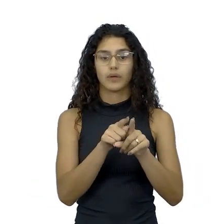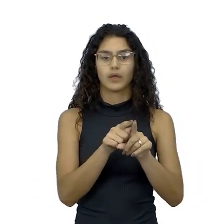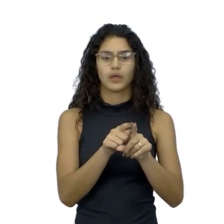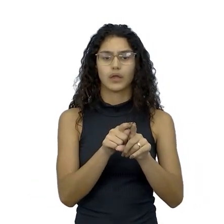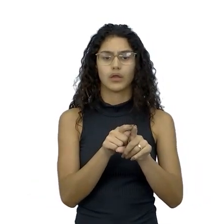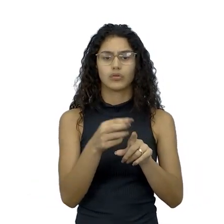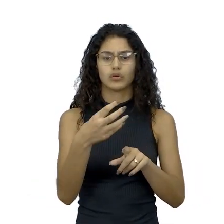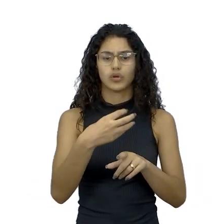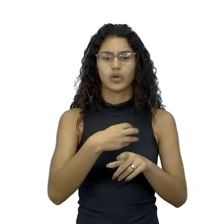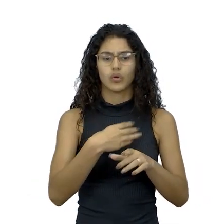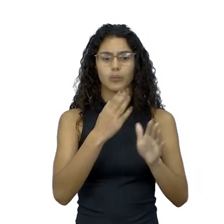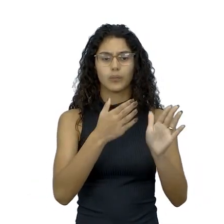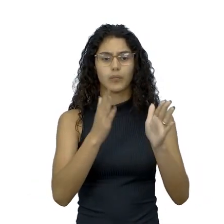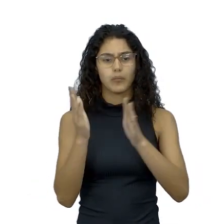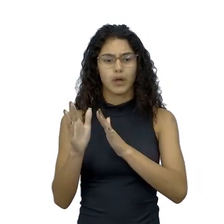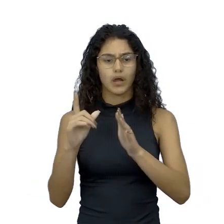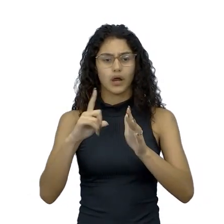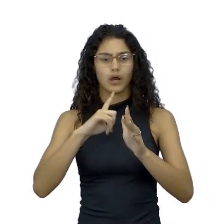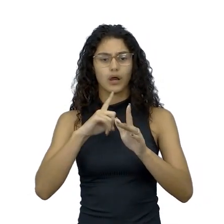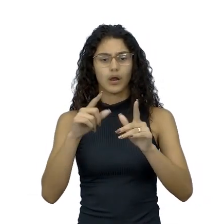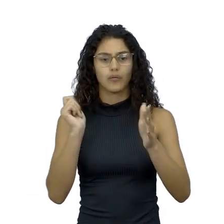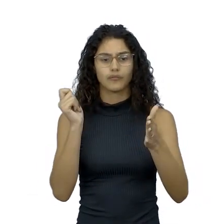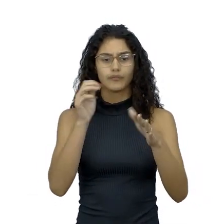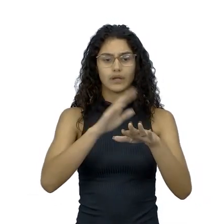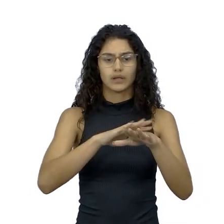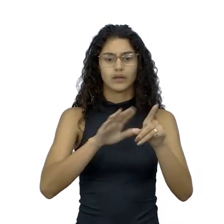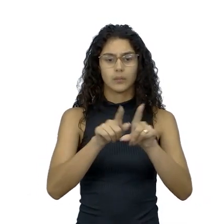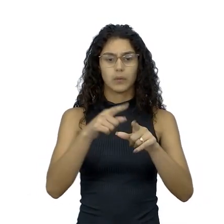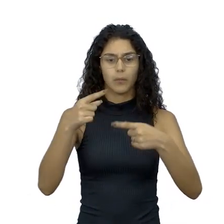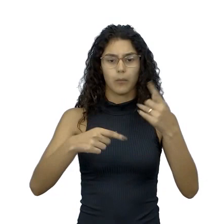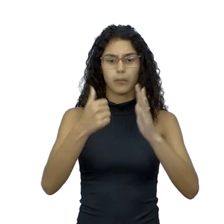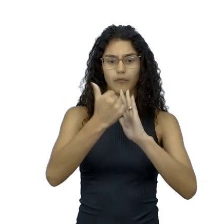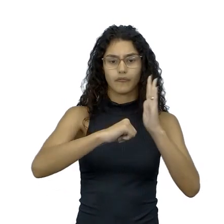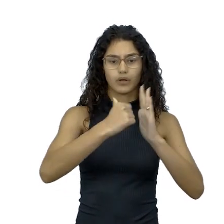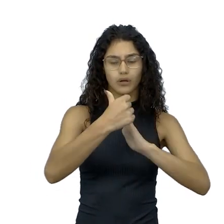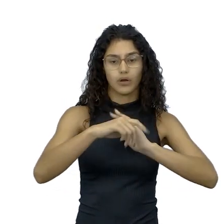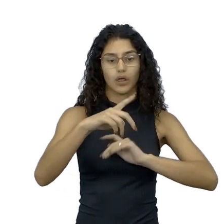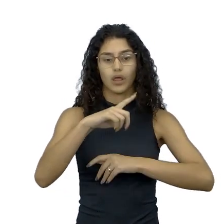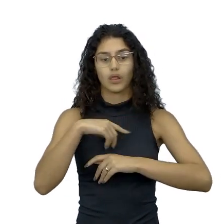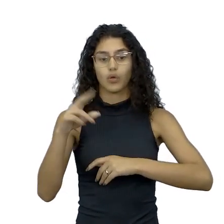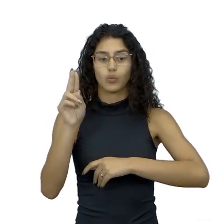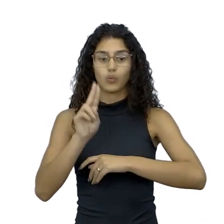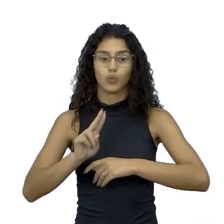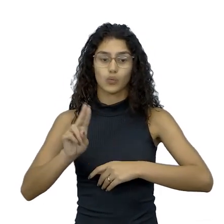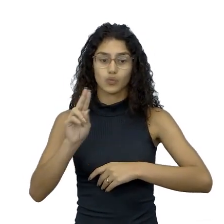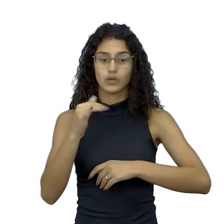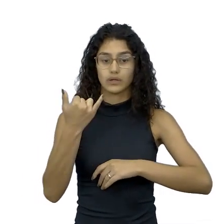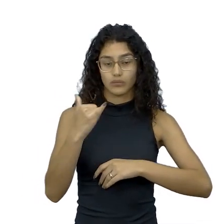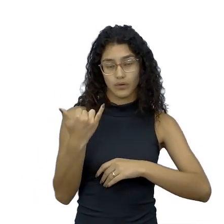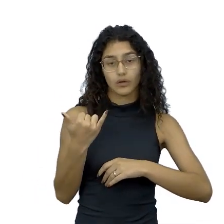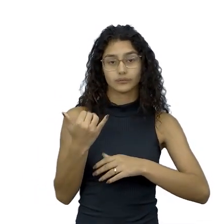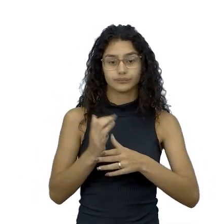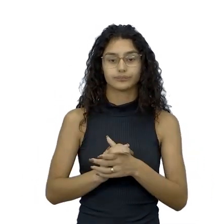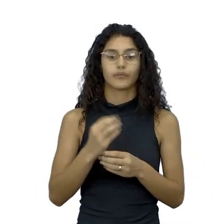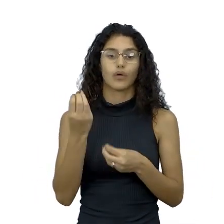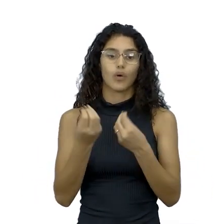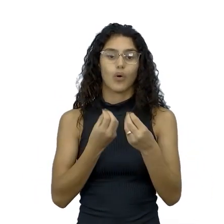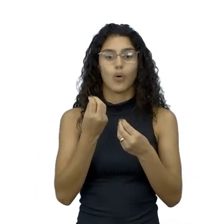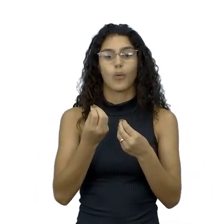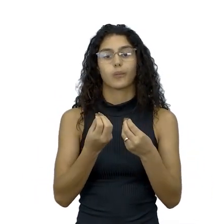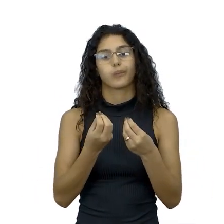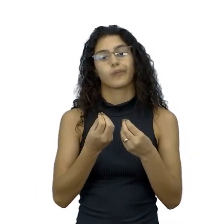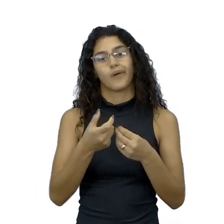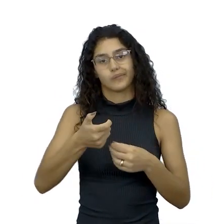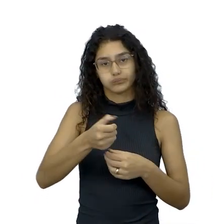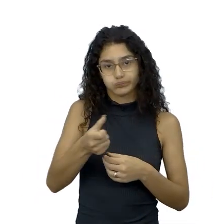suas frequências, fontes e aplicações, discutindo e avaliando as implicações do seu uso em aparelhos, tais como